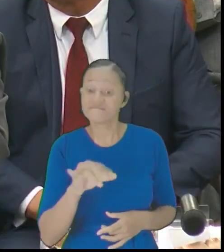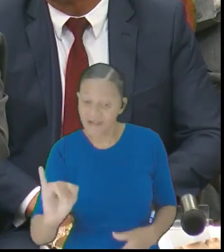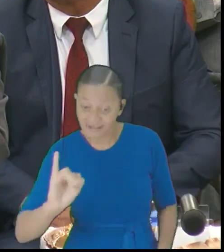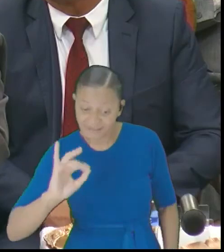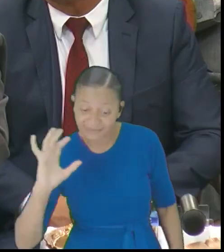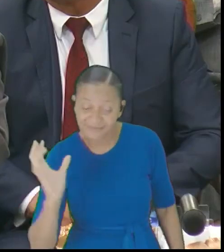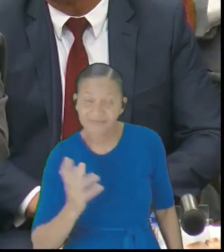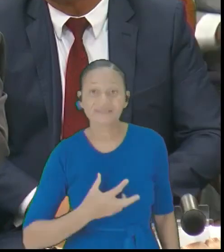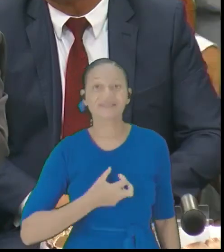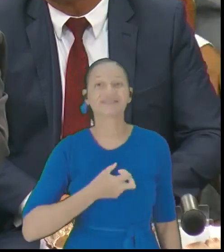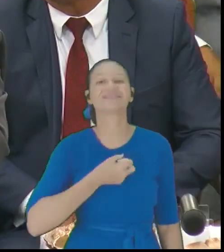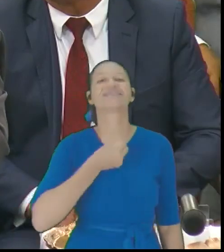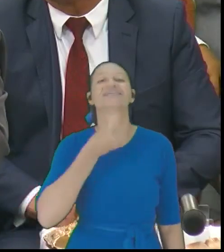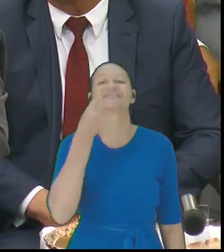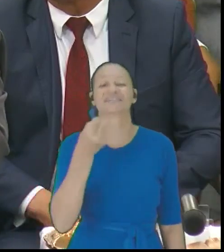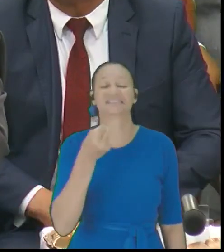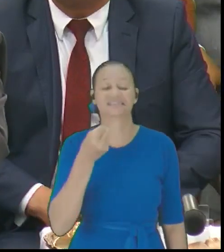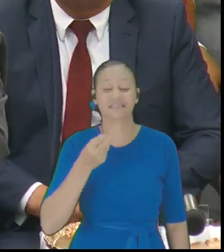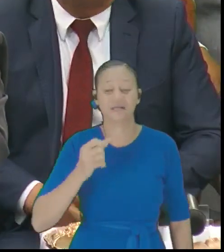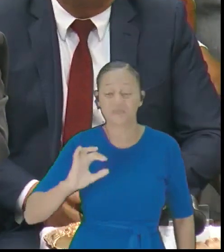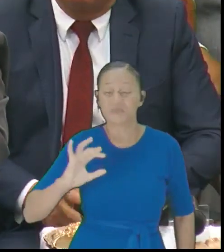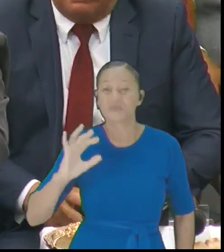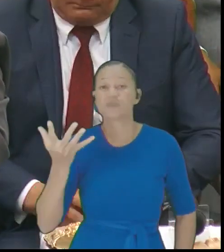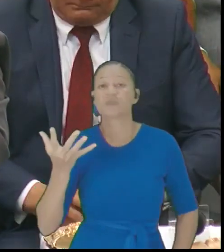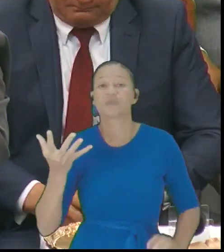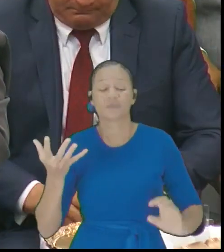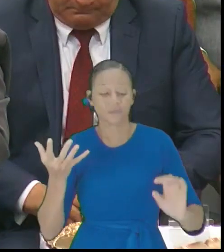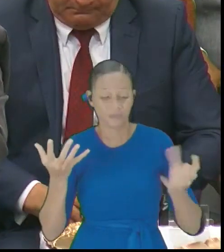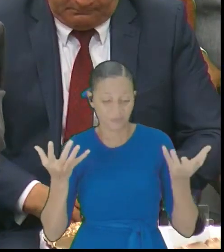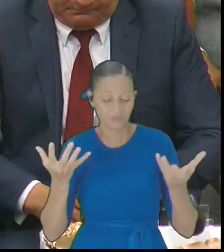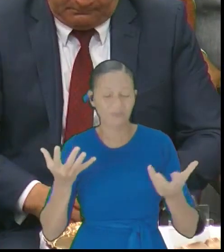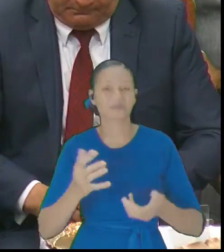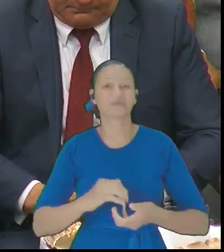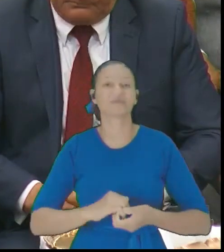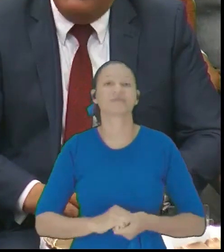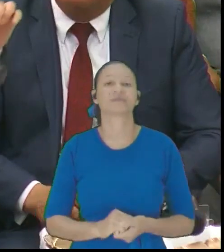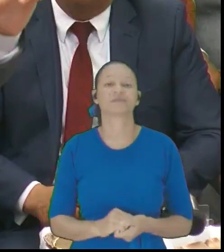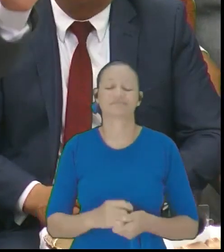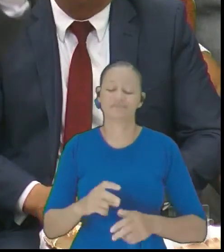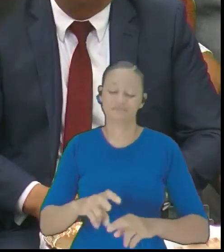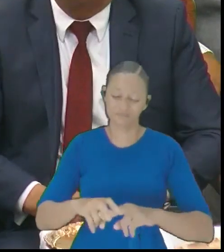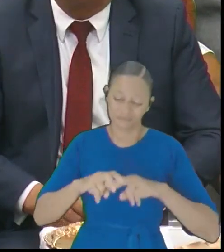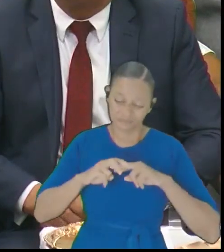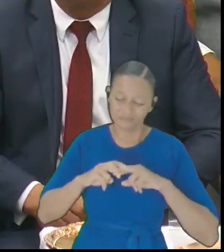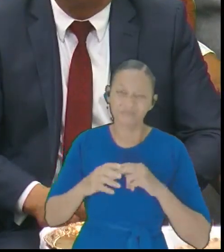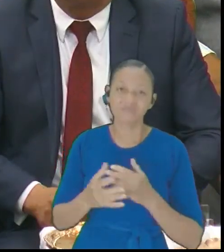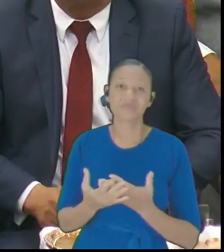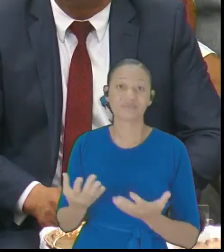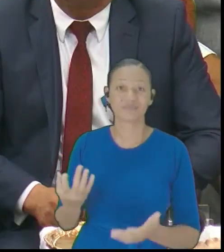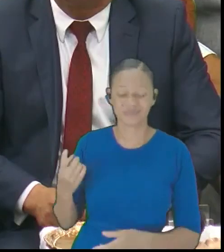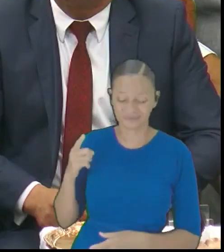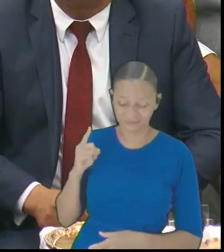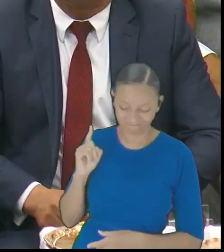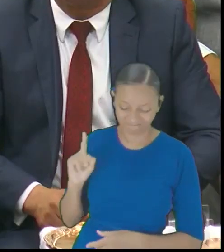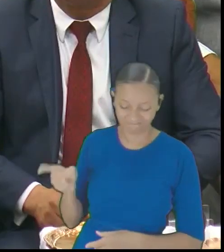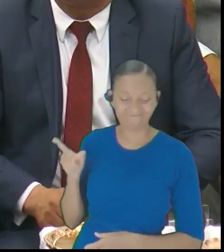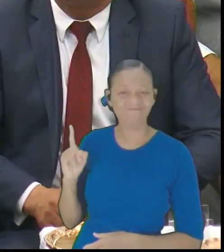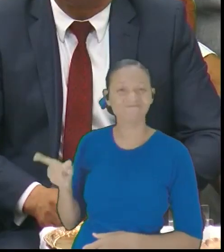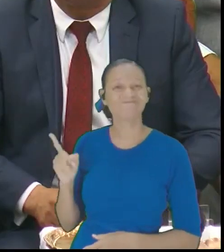salvo daquela situação por causa daquele.